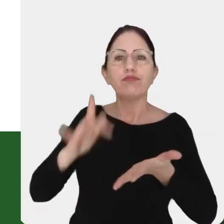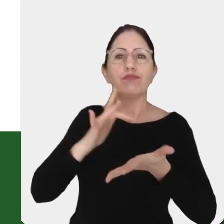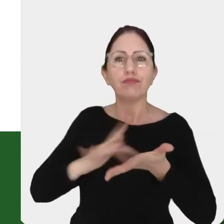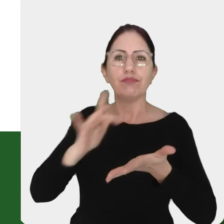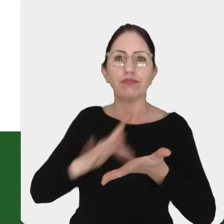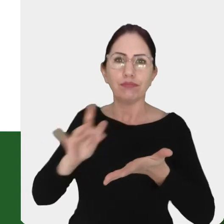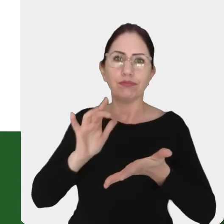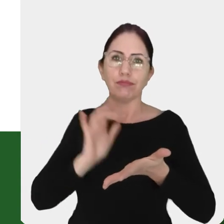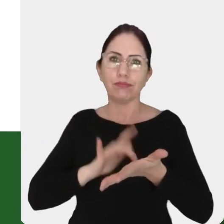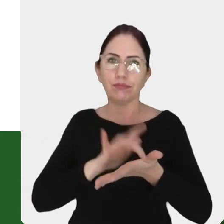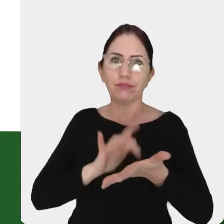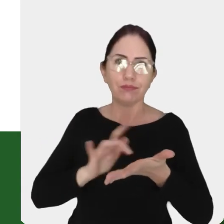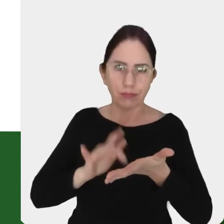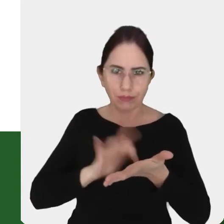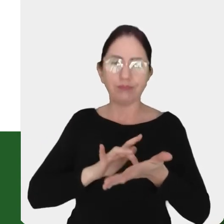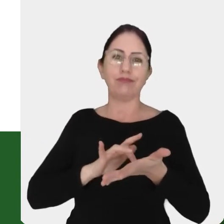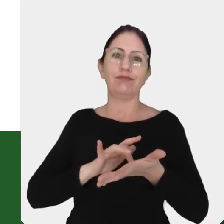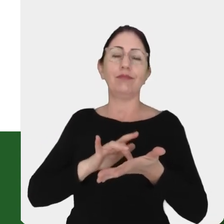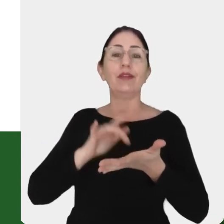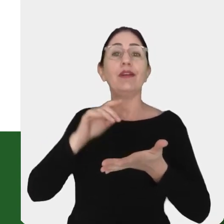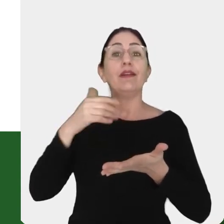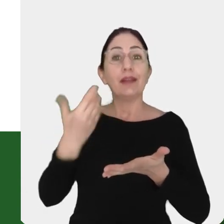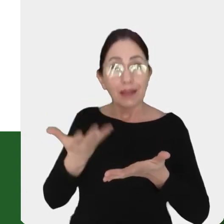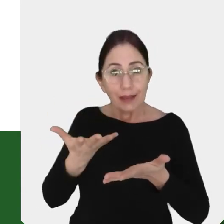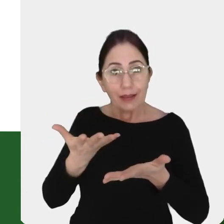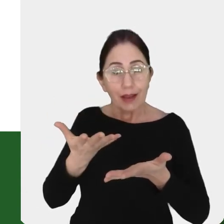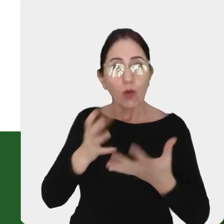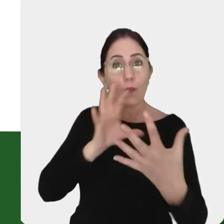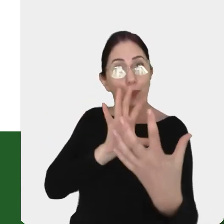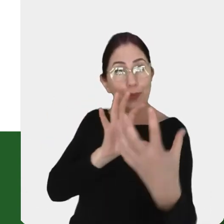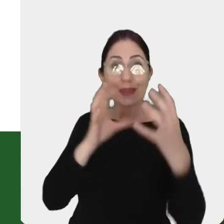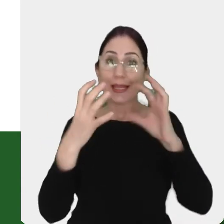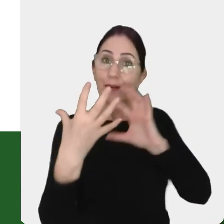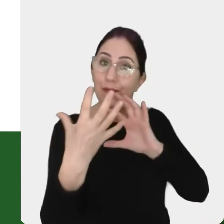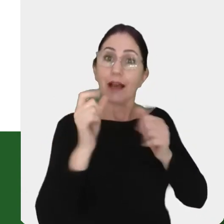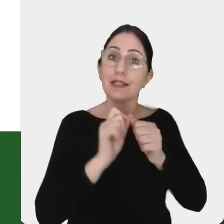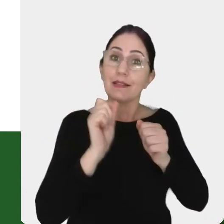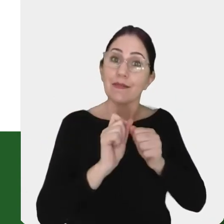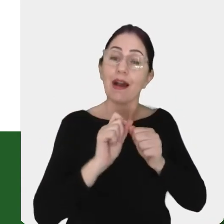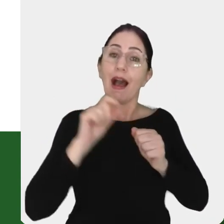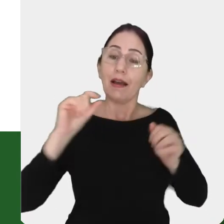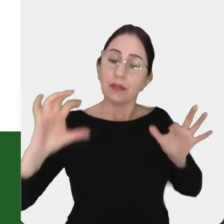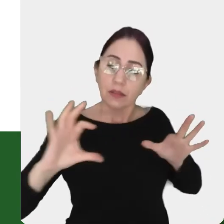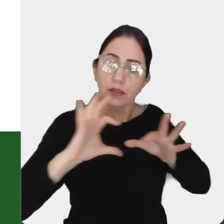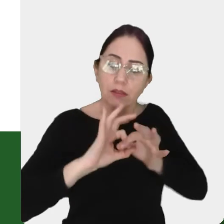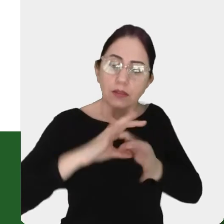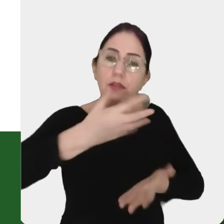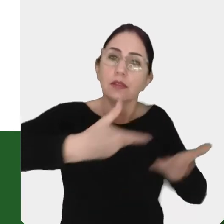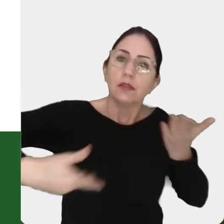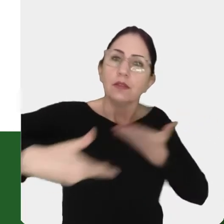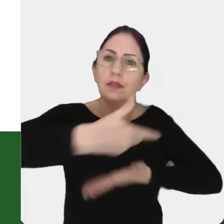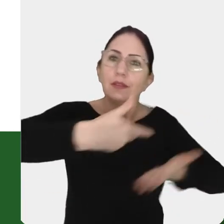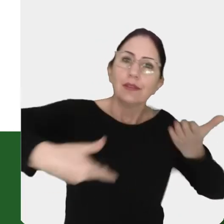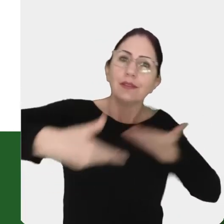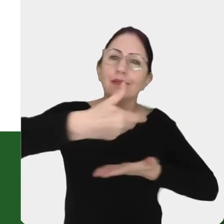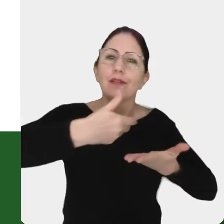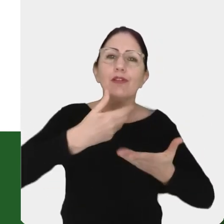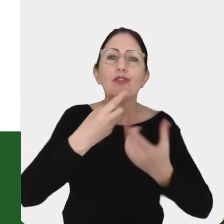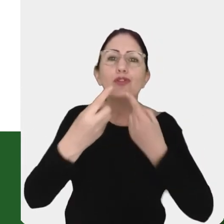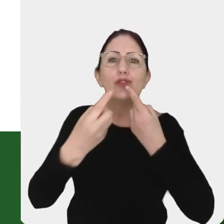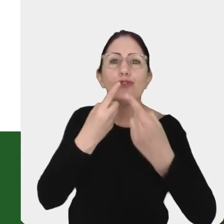da interação entre o usuário e o objeto, que pode ser material ou imaterial, e ela